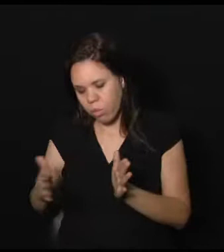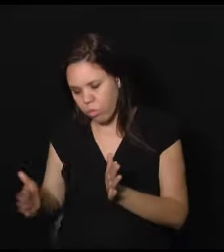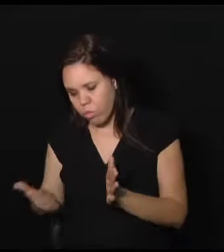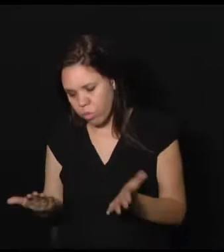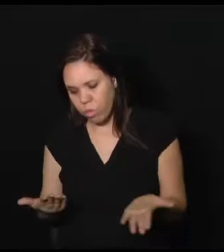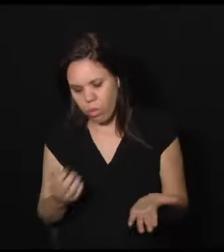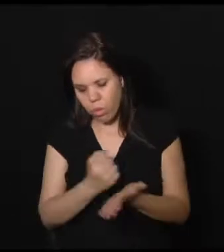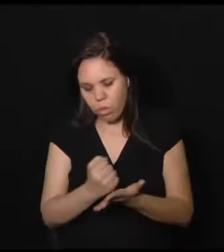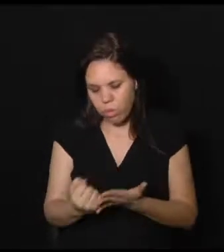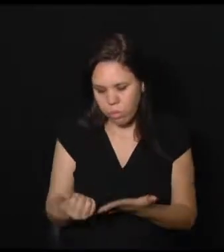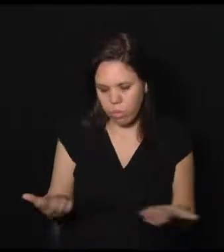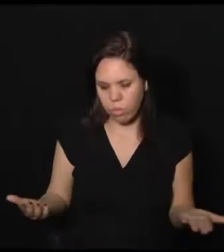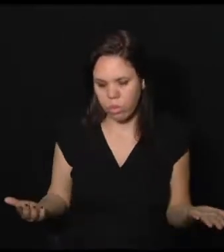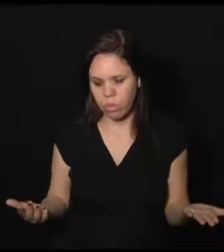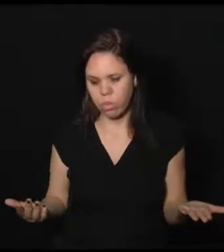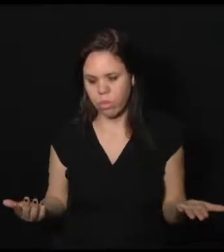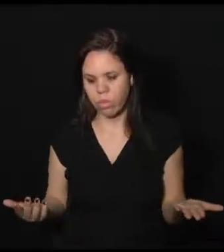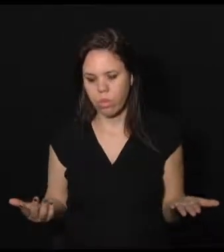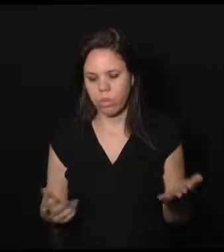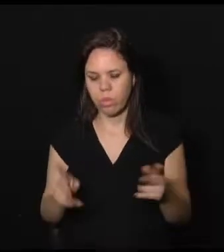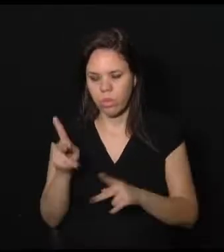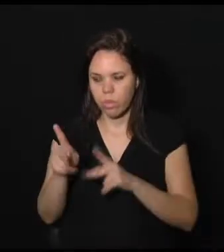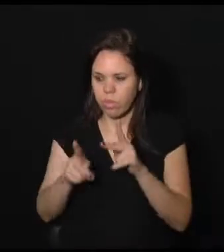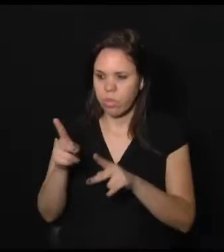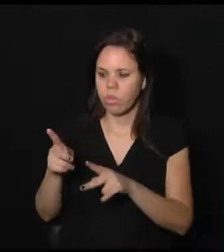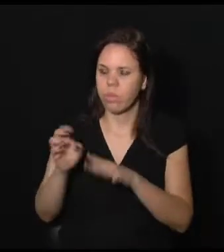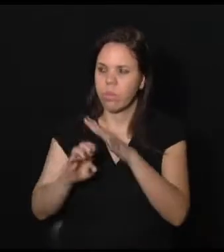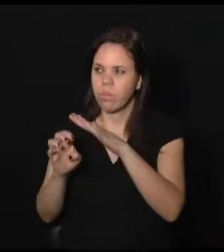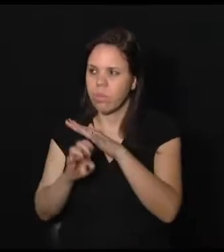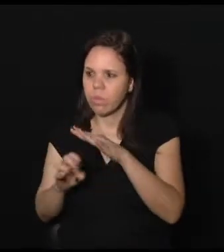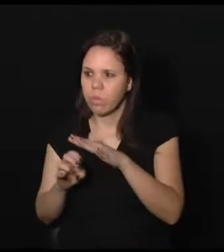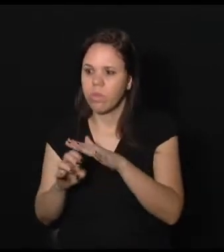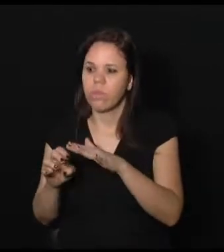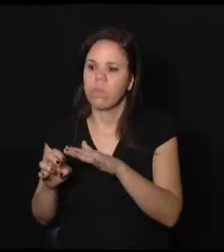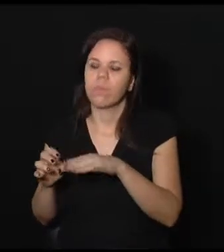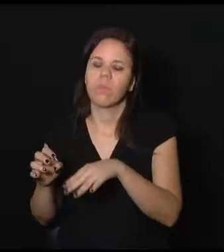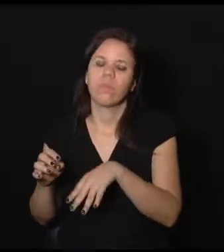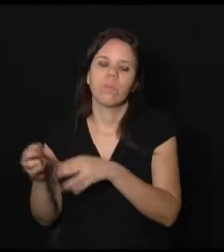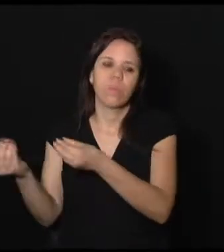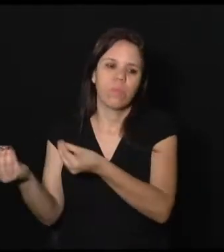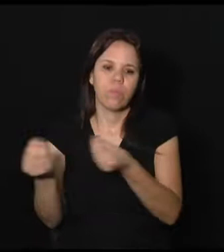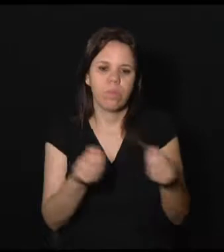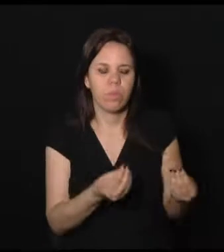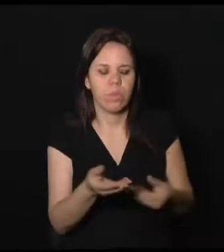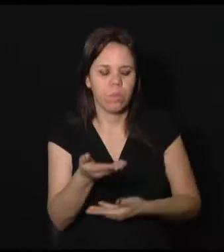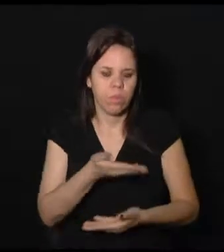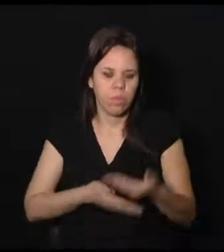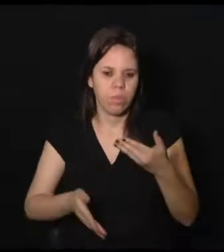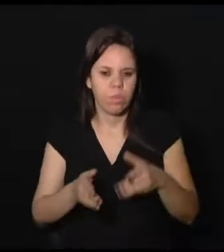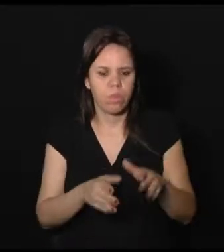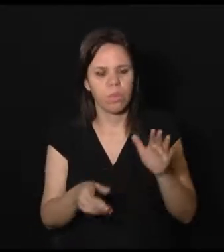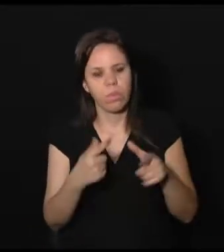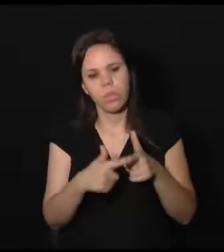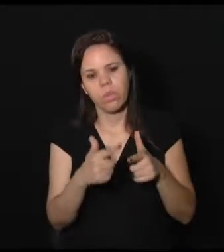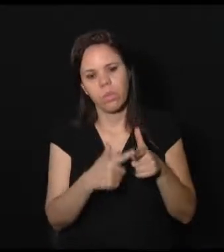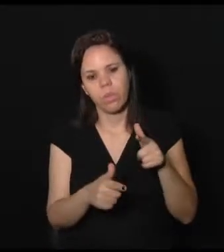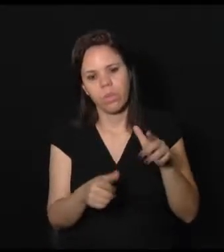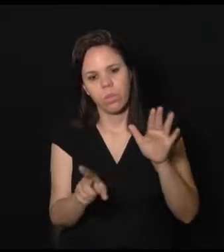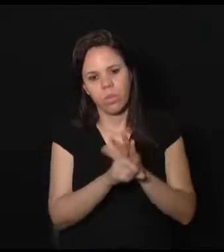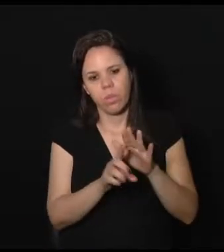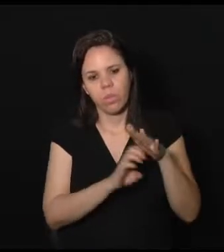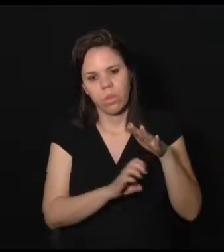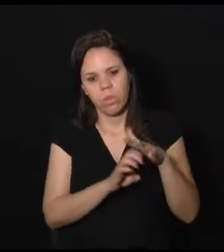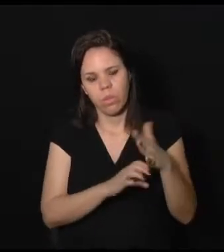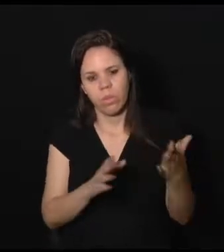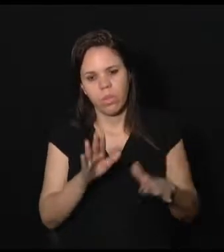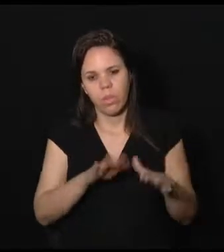de contrato por parte do importador, do exportador, enfim, problemas ao empresário que muitas vezes se atém ao próprio